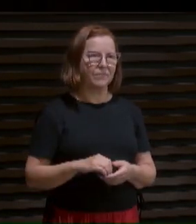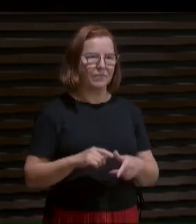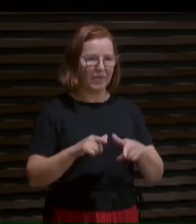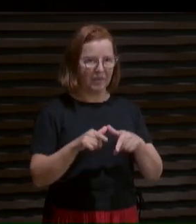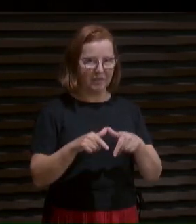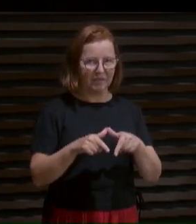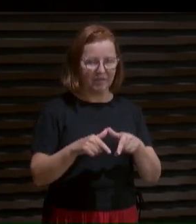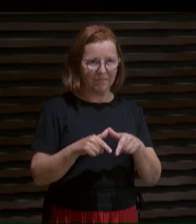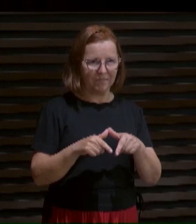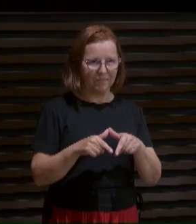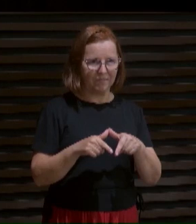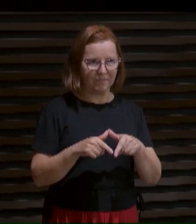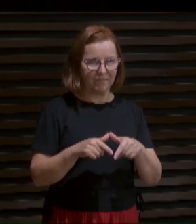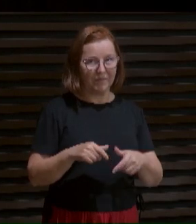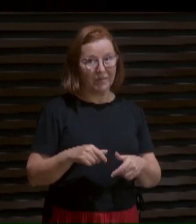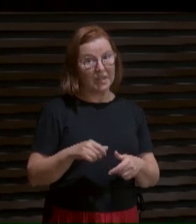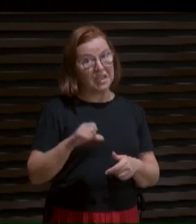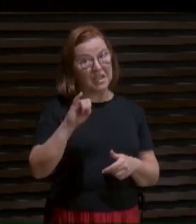Israel e Irã,